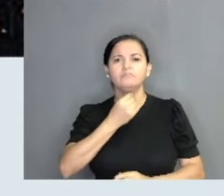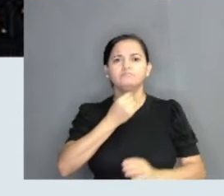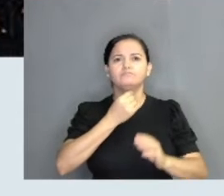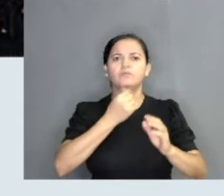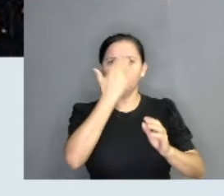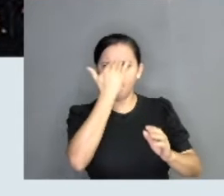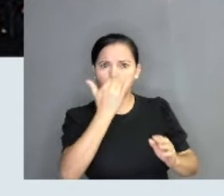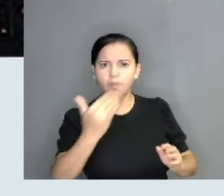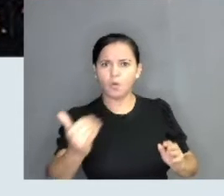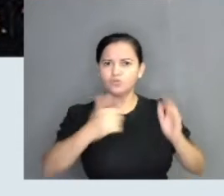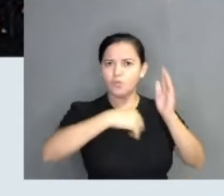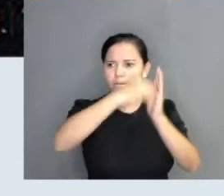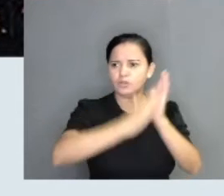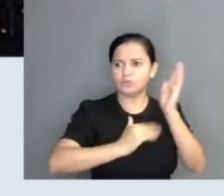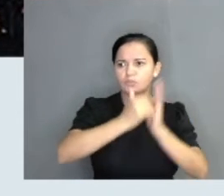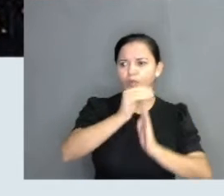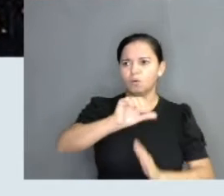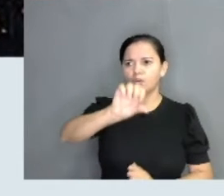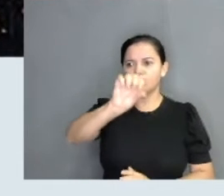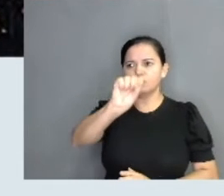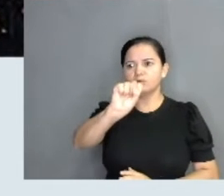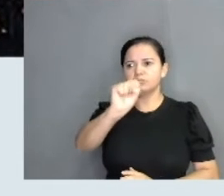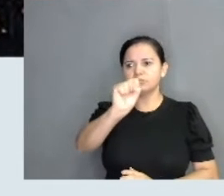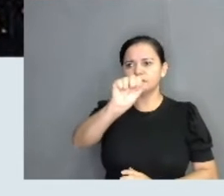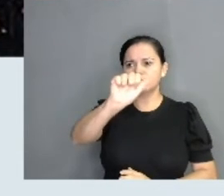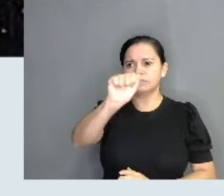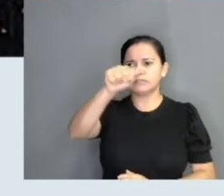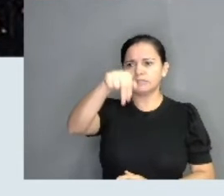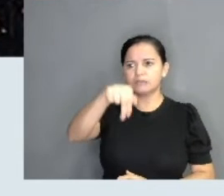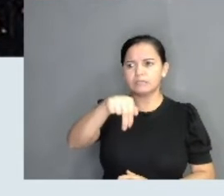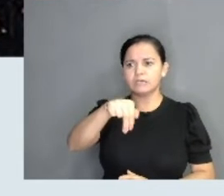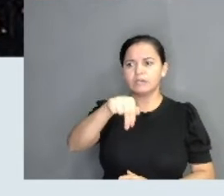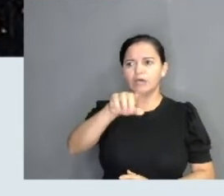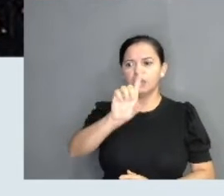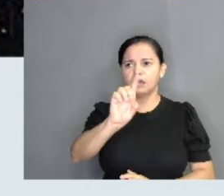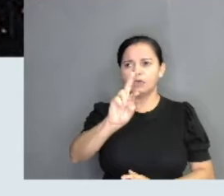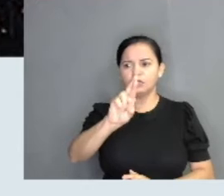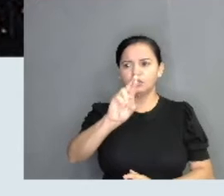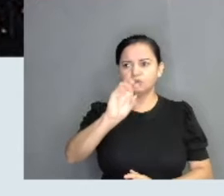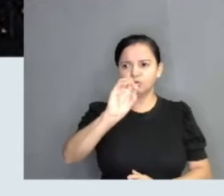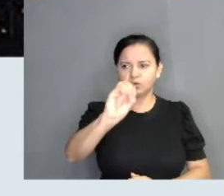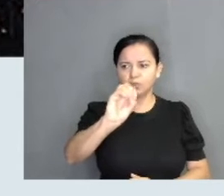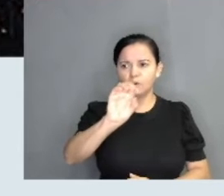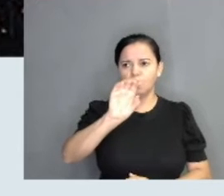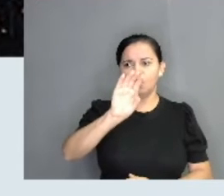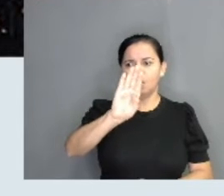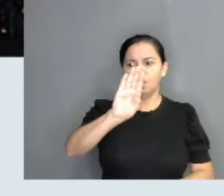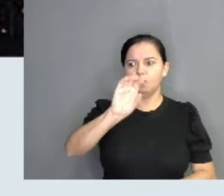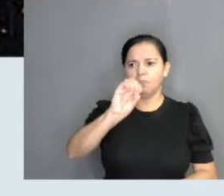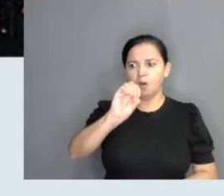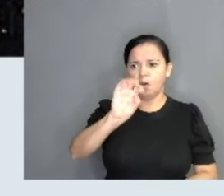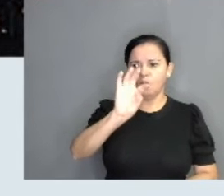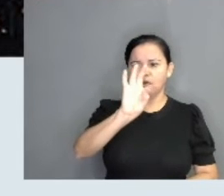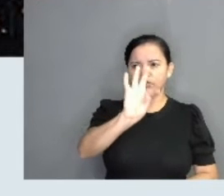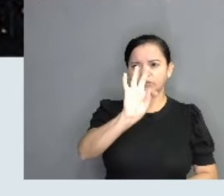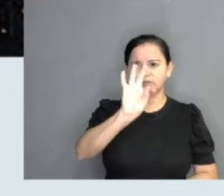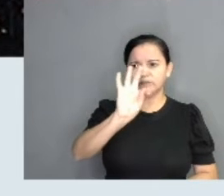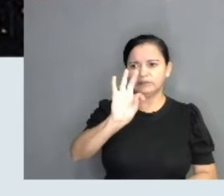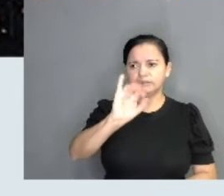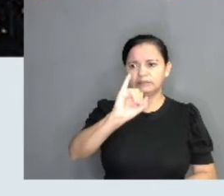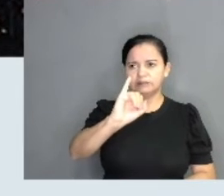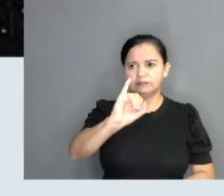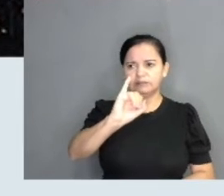Primavera. A pintura utiliza técnica de têmpera sobre madeira, pintado no ano de